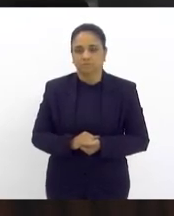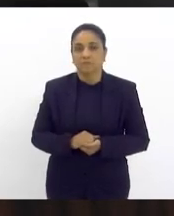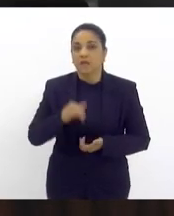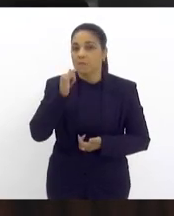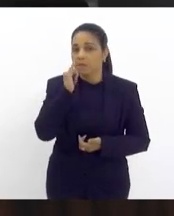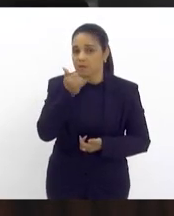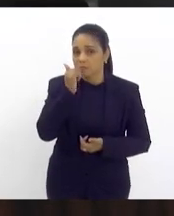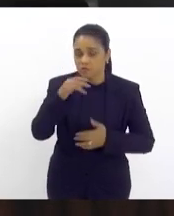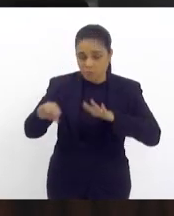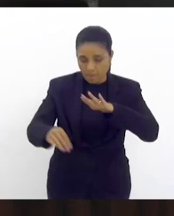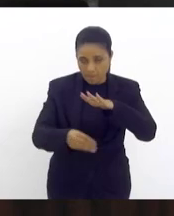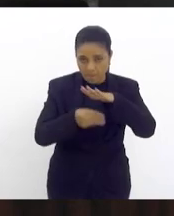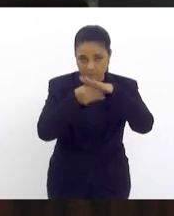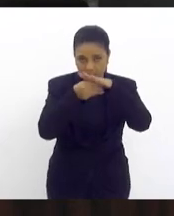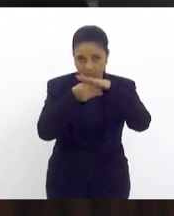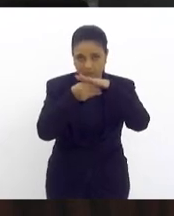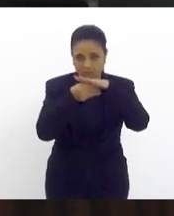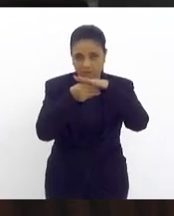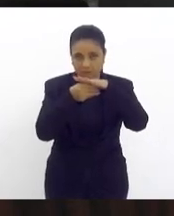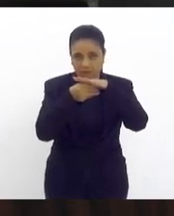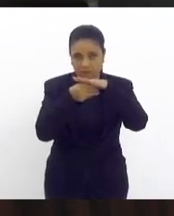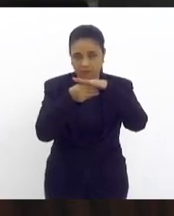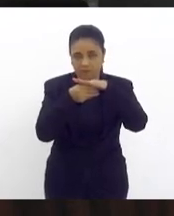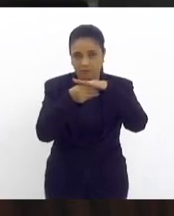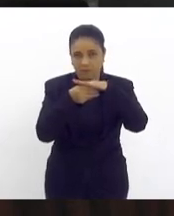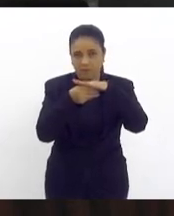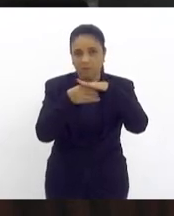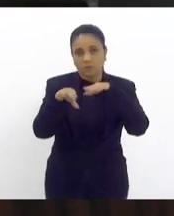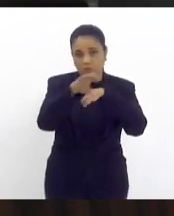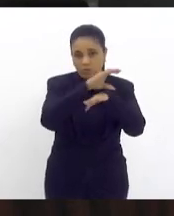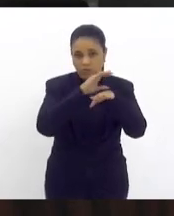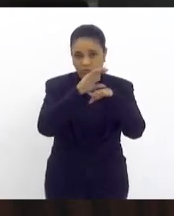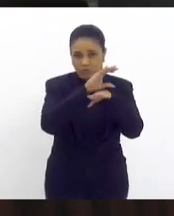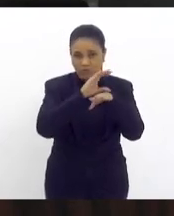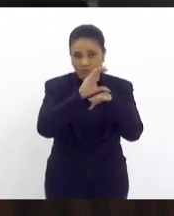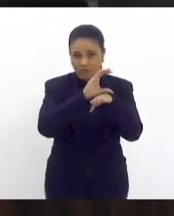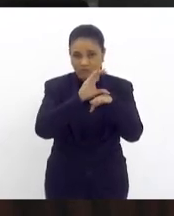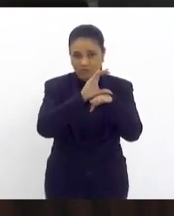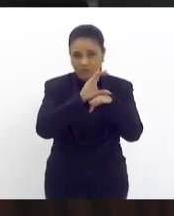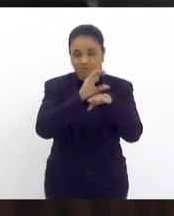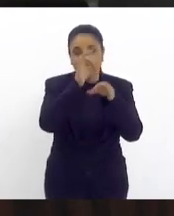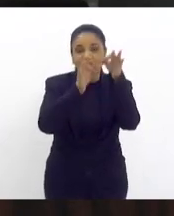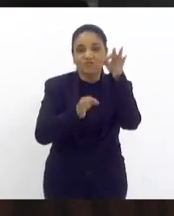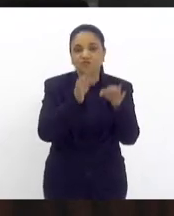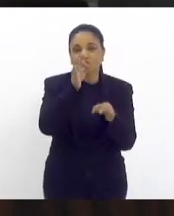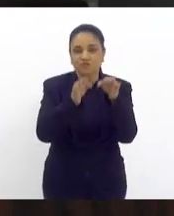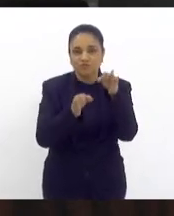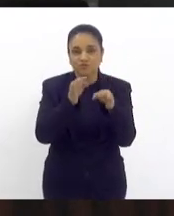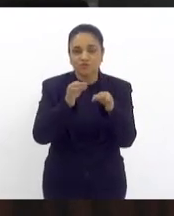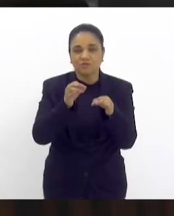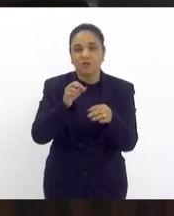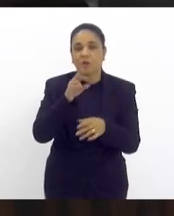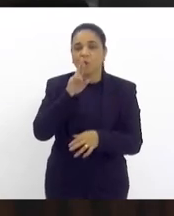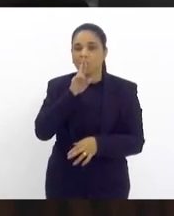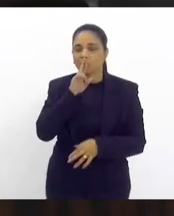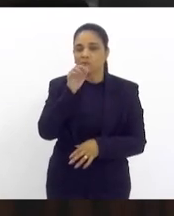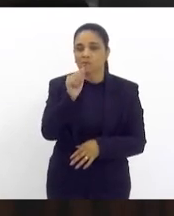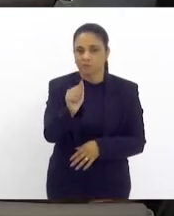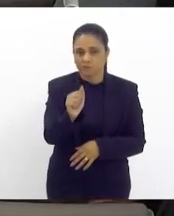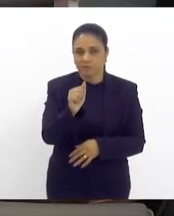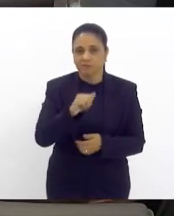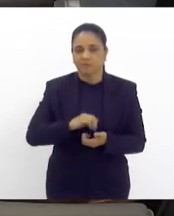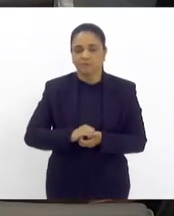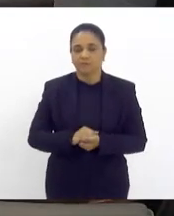para emitir parecer Constituição e justiça Rodrigo Amorim